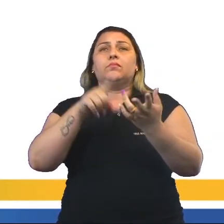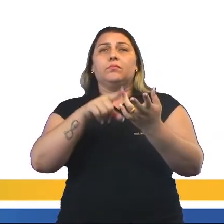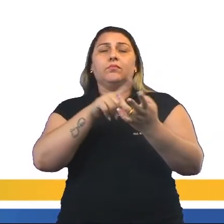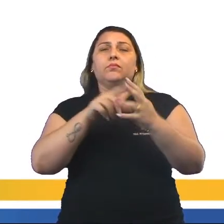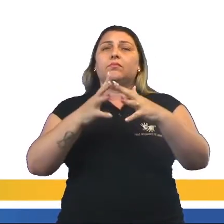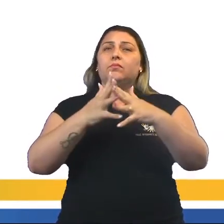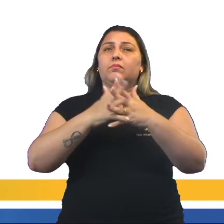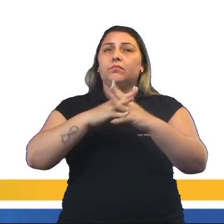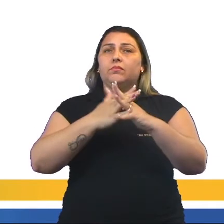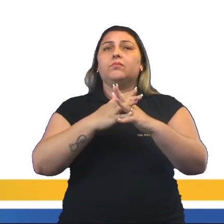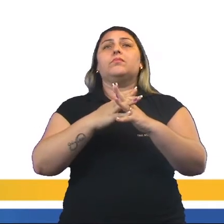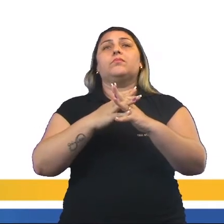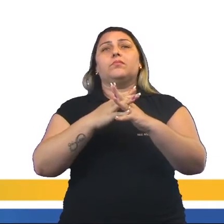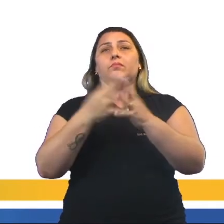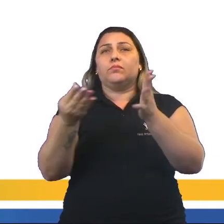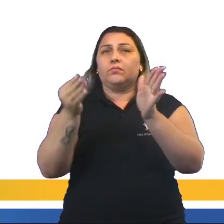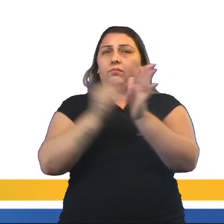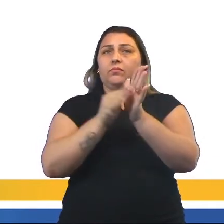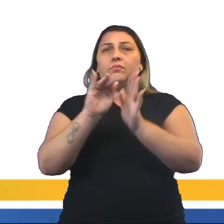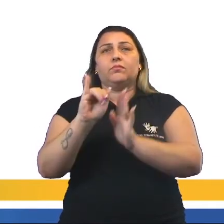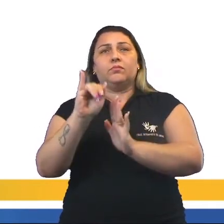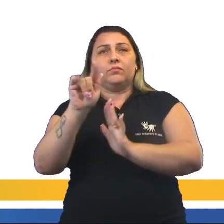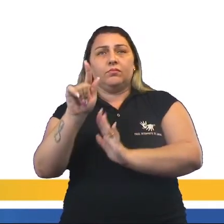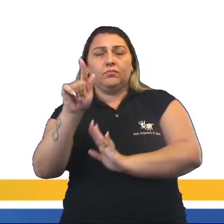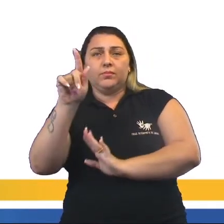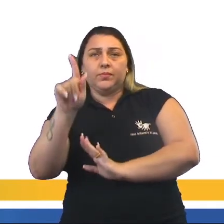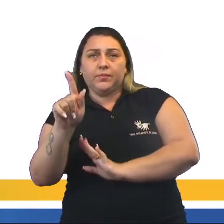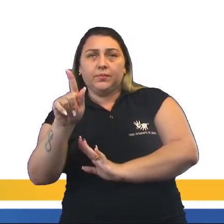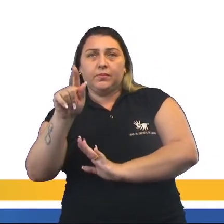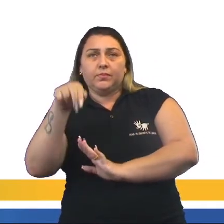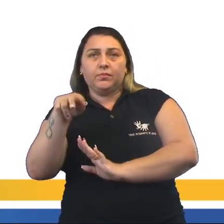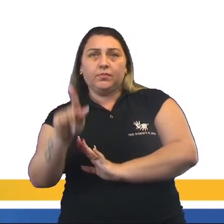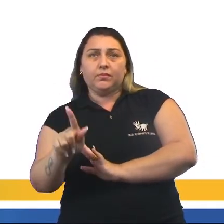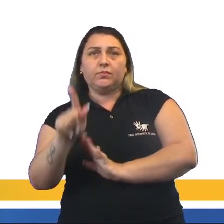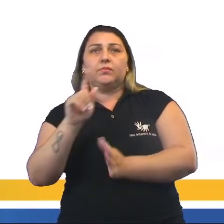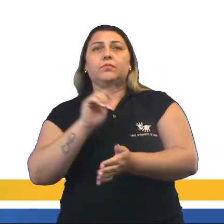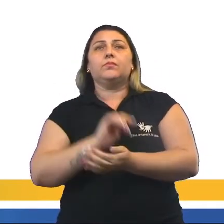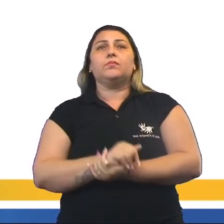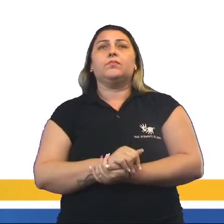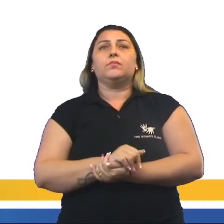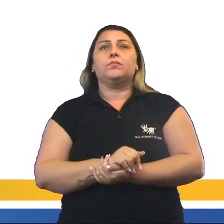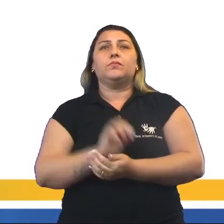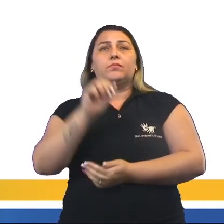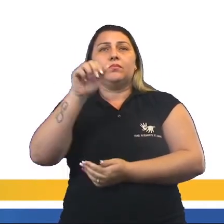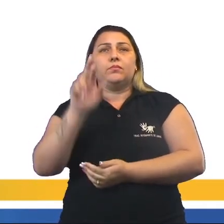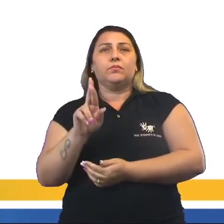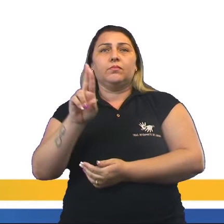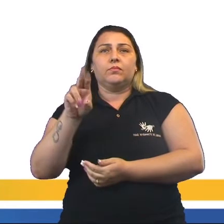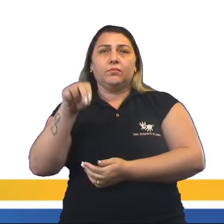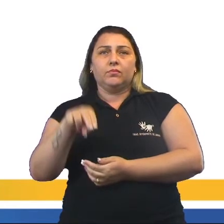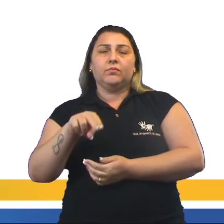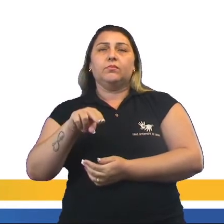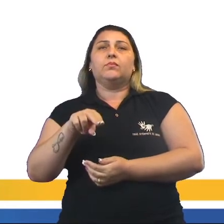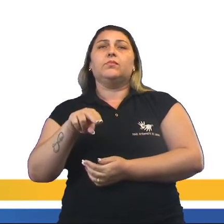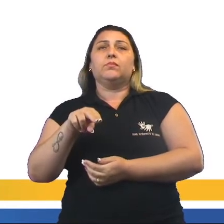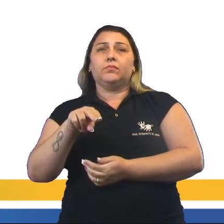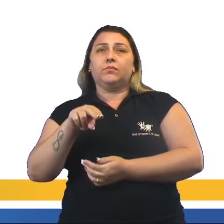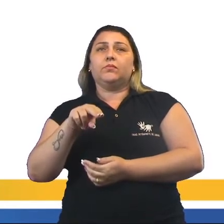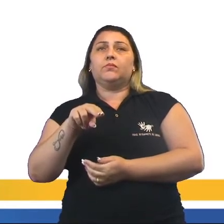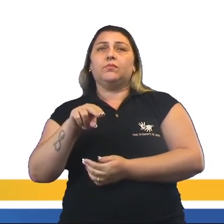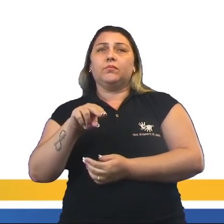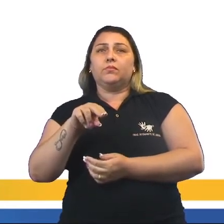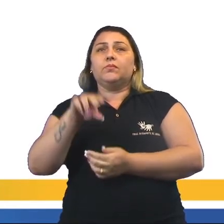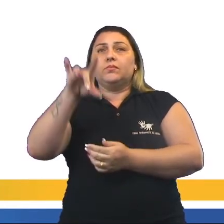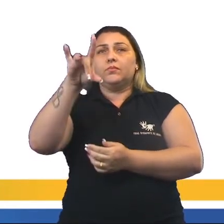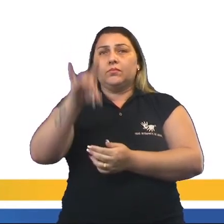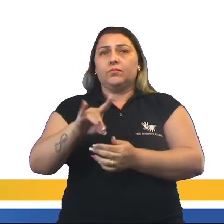última letra e só então colocar o ing. Então tem aí o exemplo run, que é o verbo correr. Nós dobramos o N, que é a